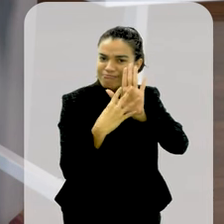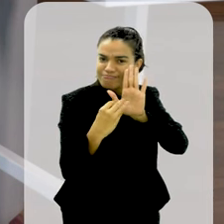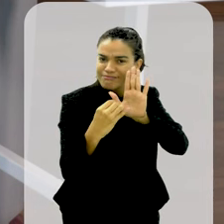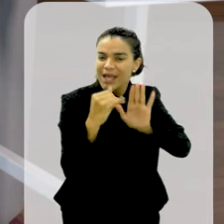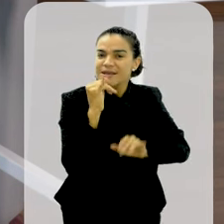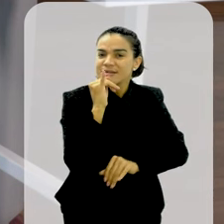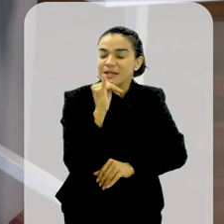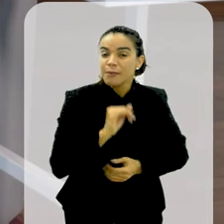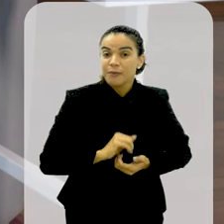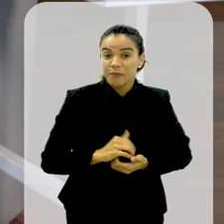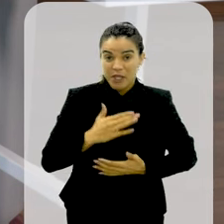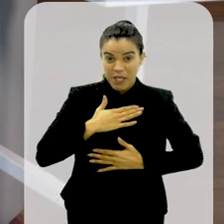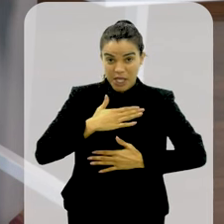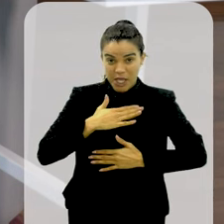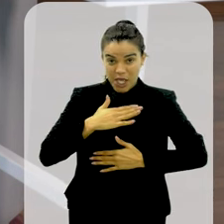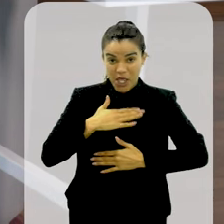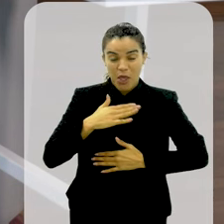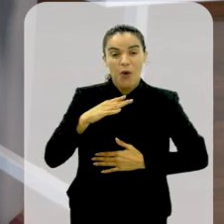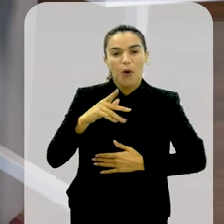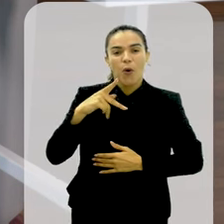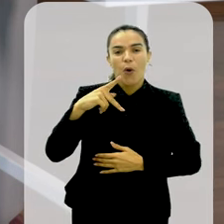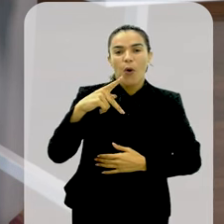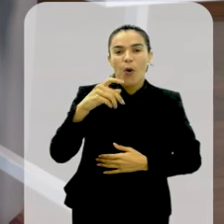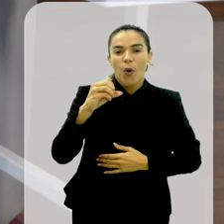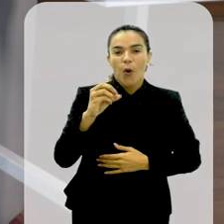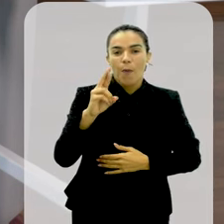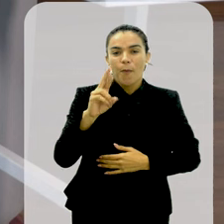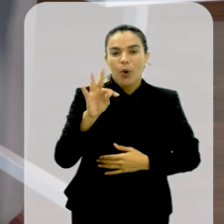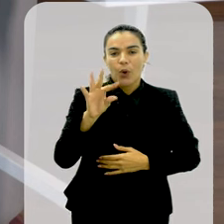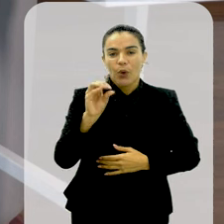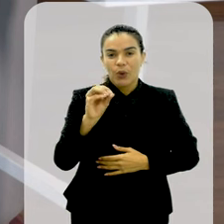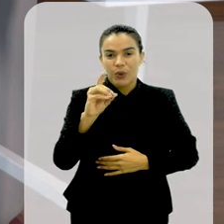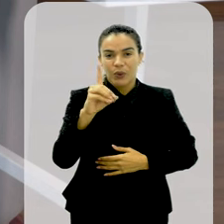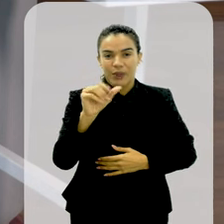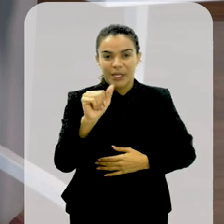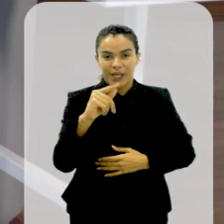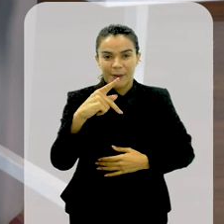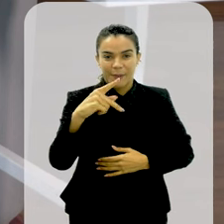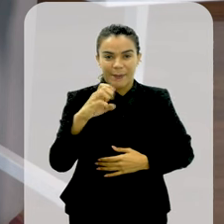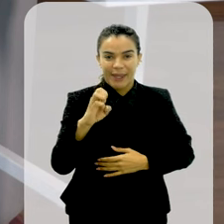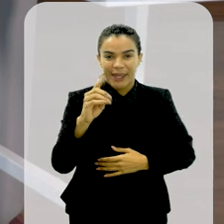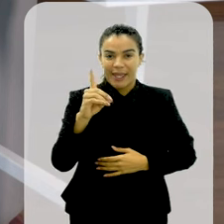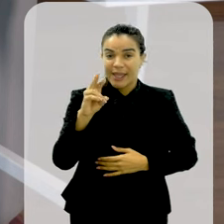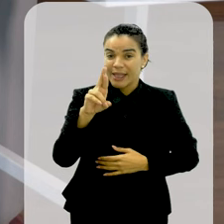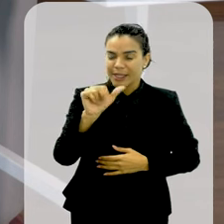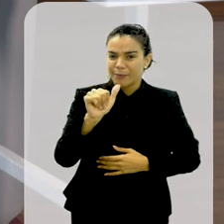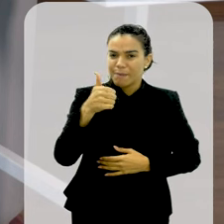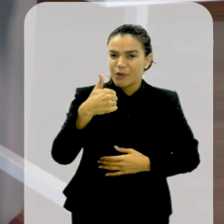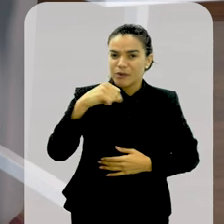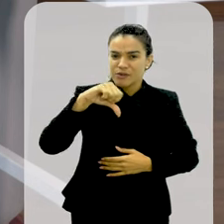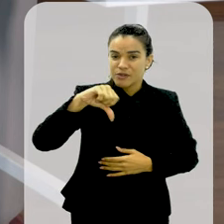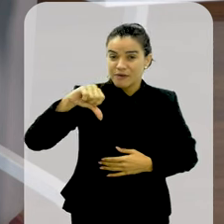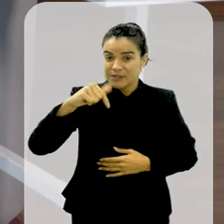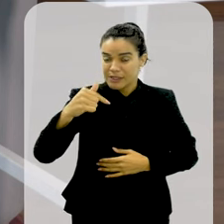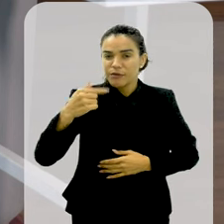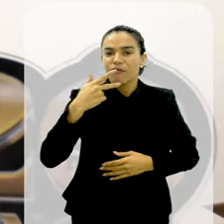exemplo. Eu, quando fiz a Porta da Pedra, em alguns anos atrás, se não me engano, em